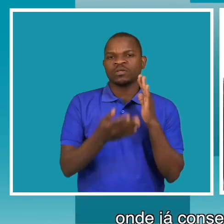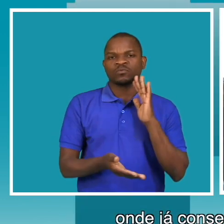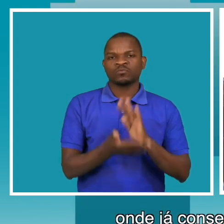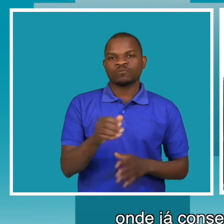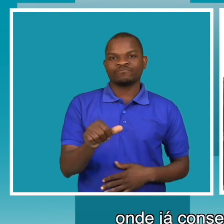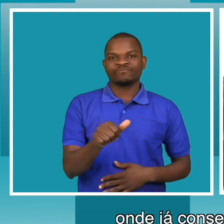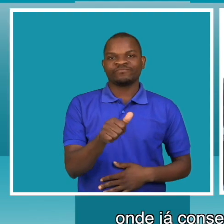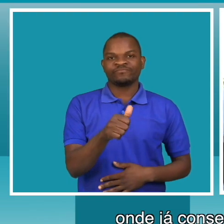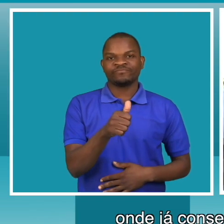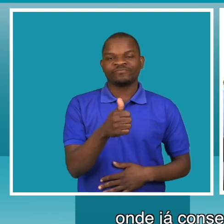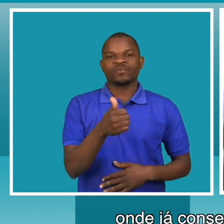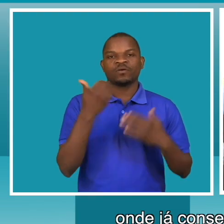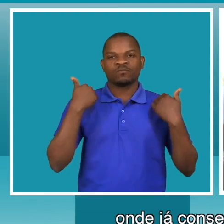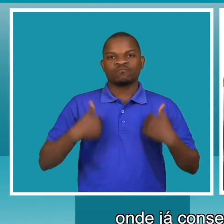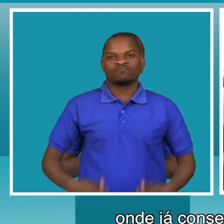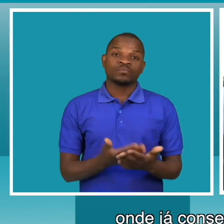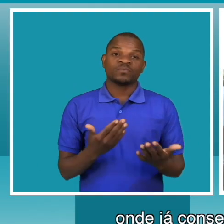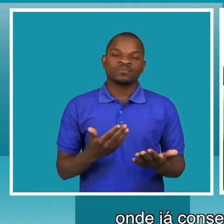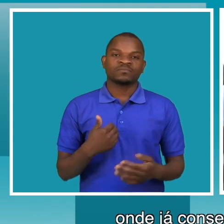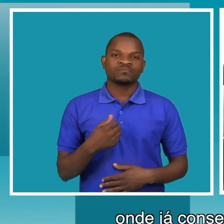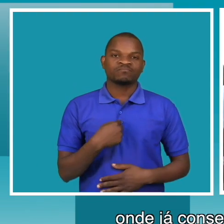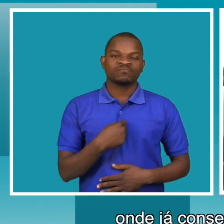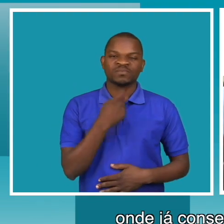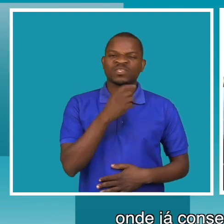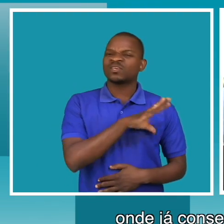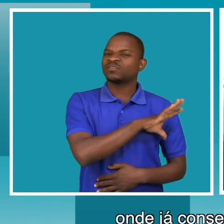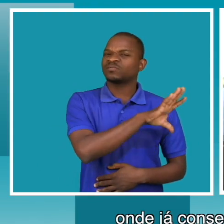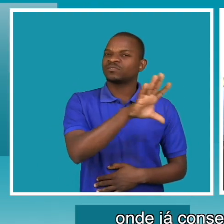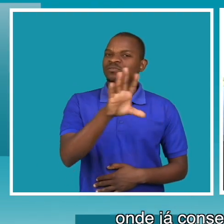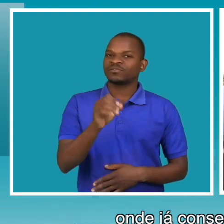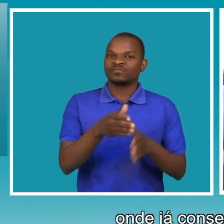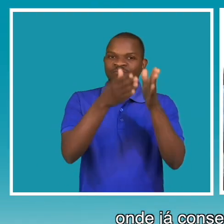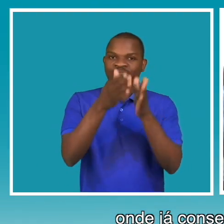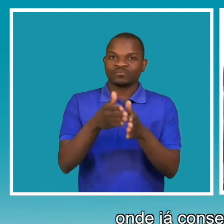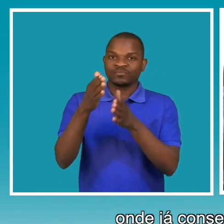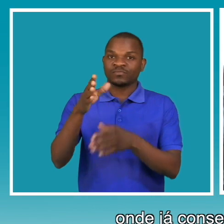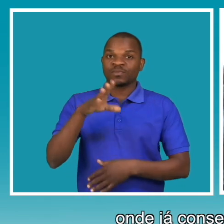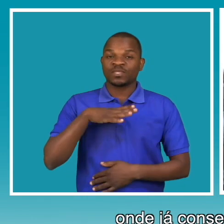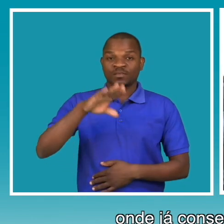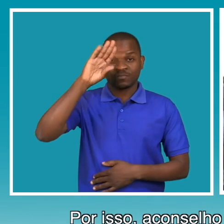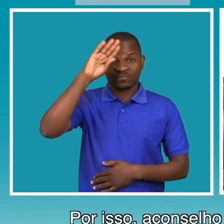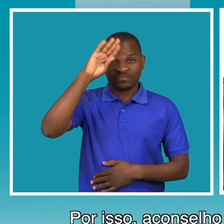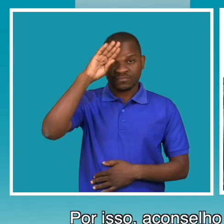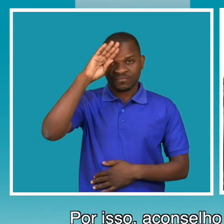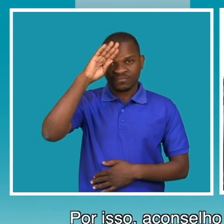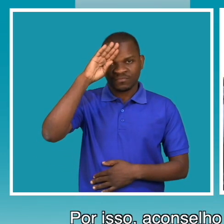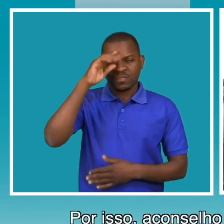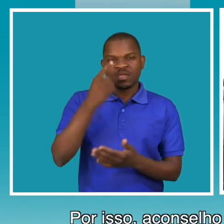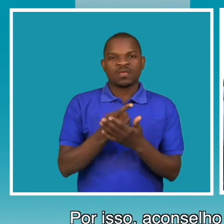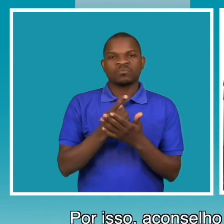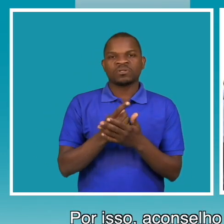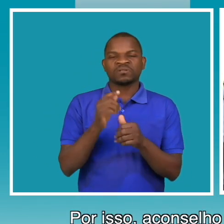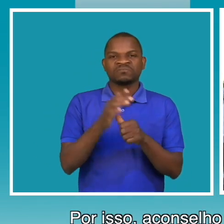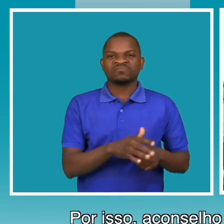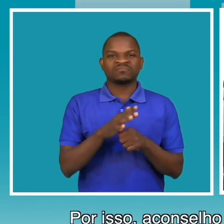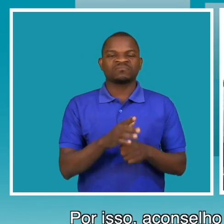soldados. O próximo, boa saúde, boa saúde. Por isso, aconselho a